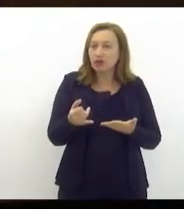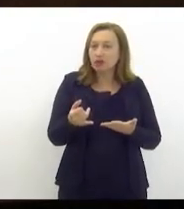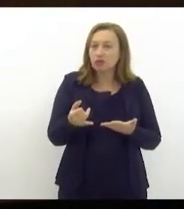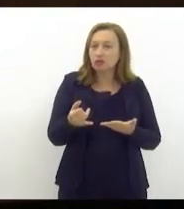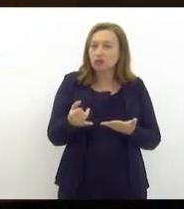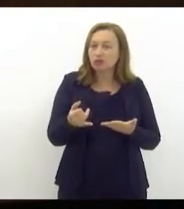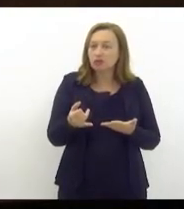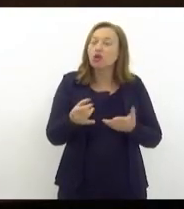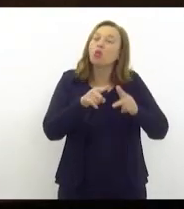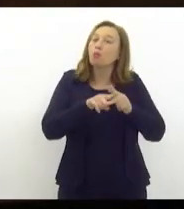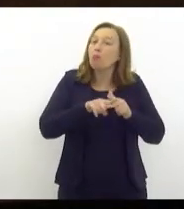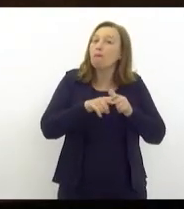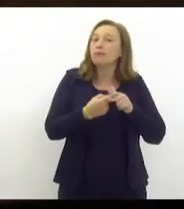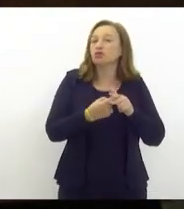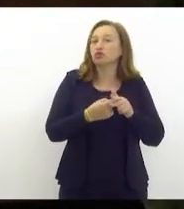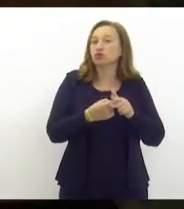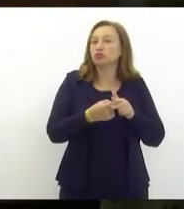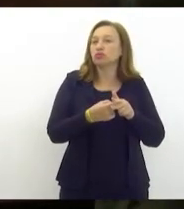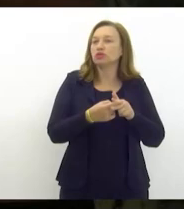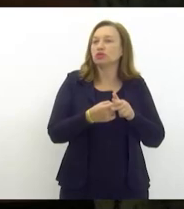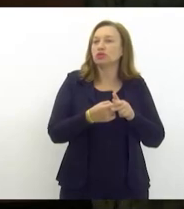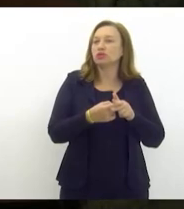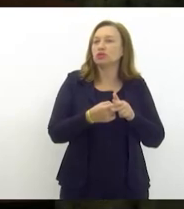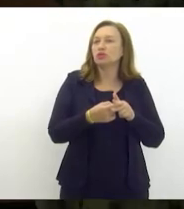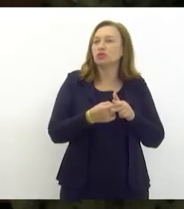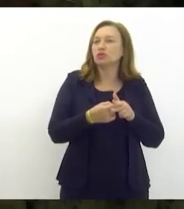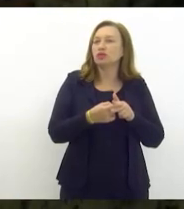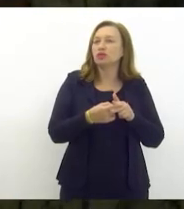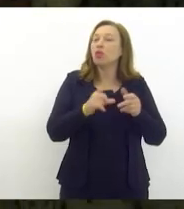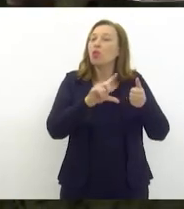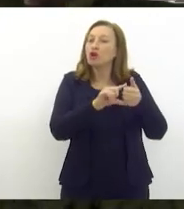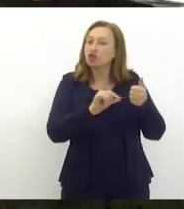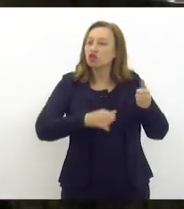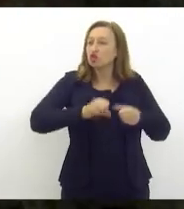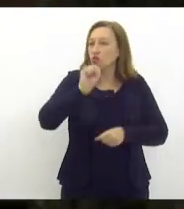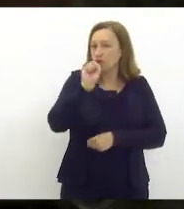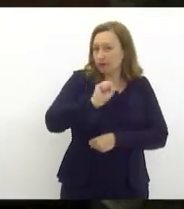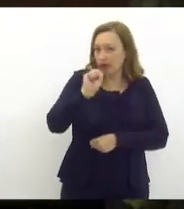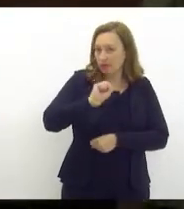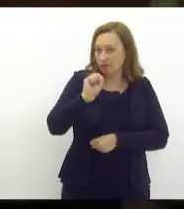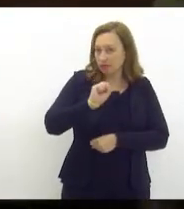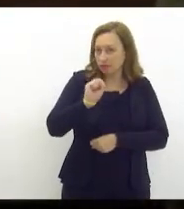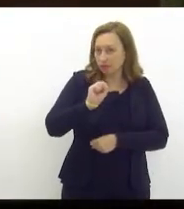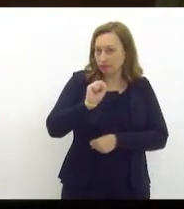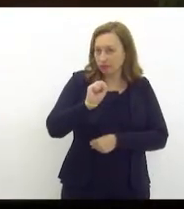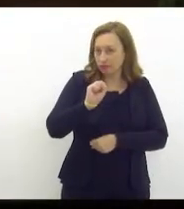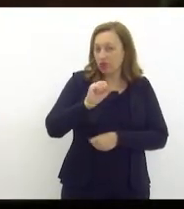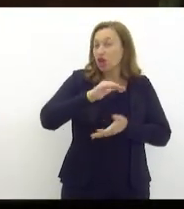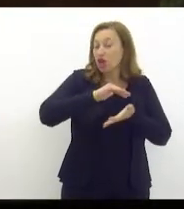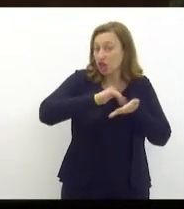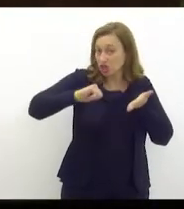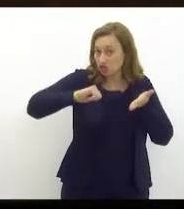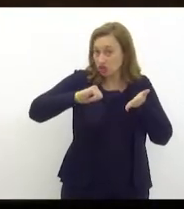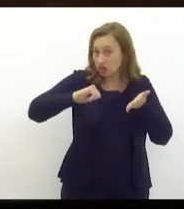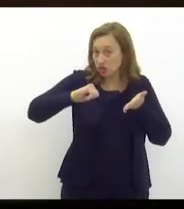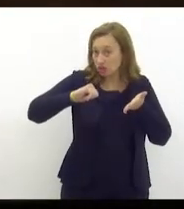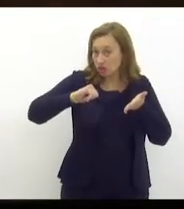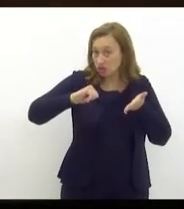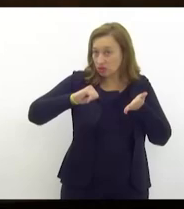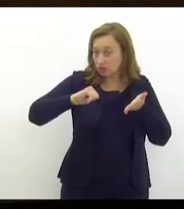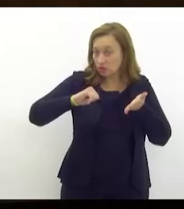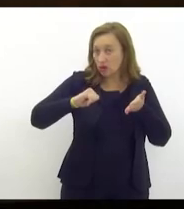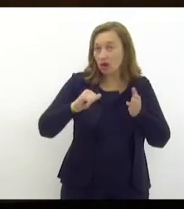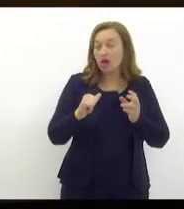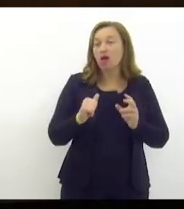eu estou modificando o artigo 8º, retirando o